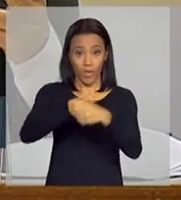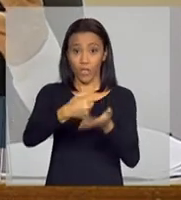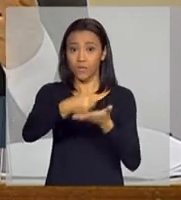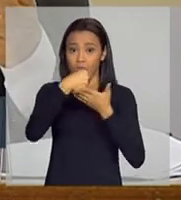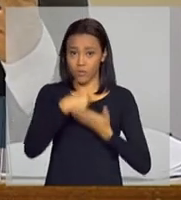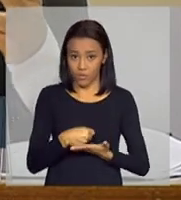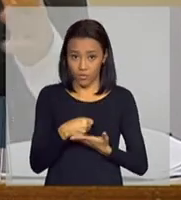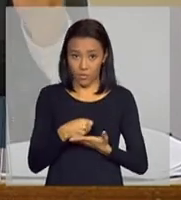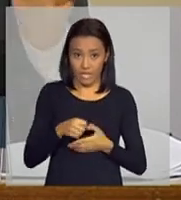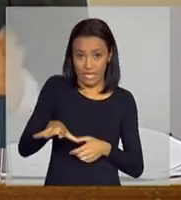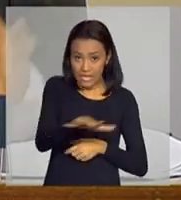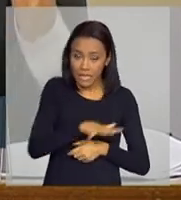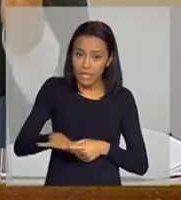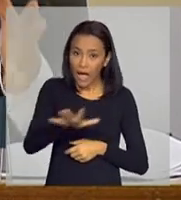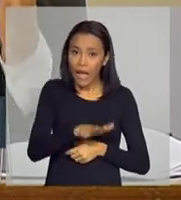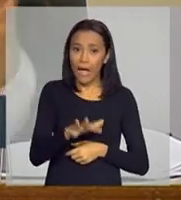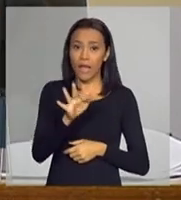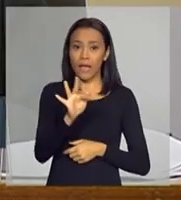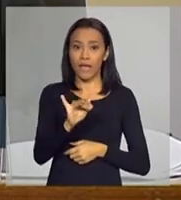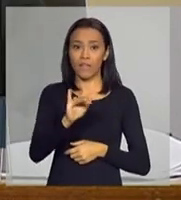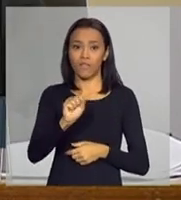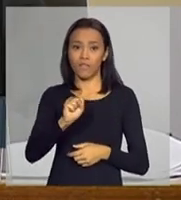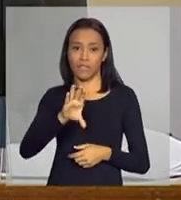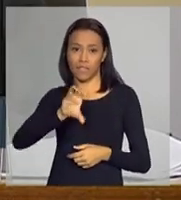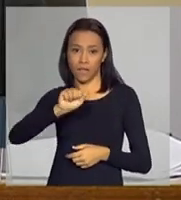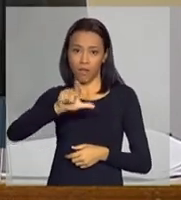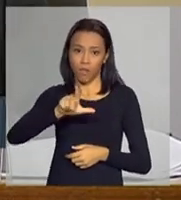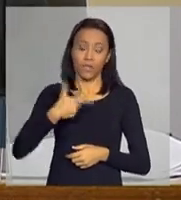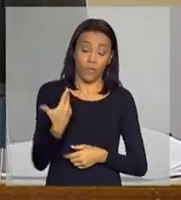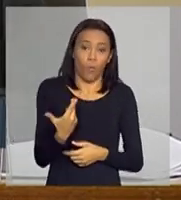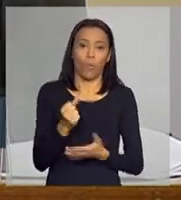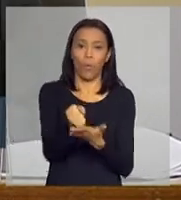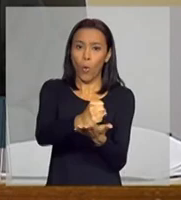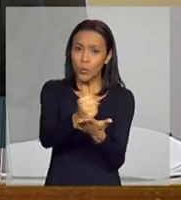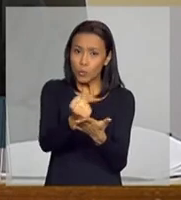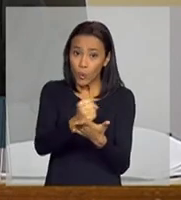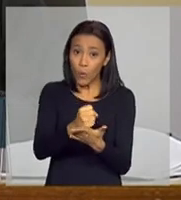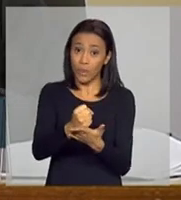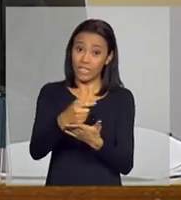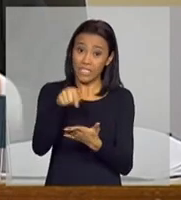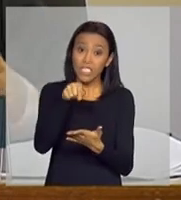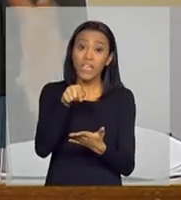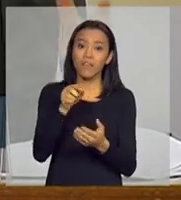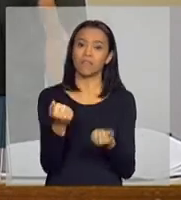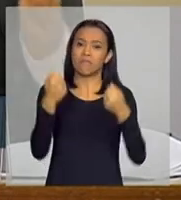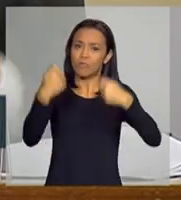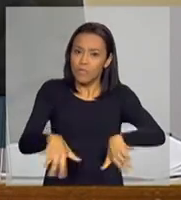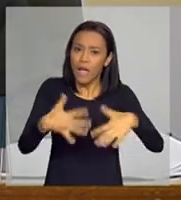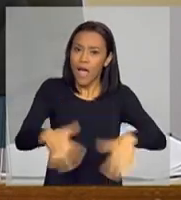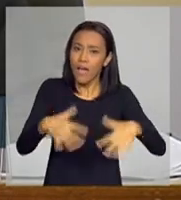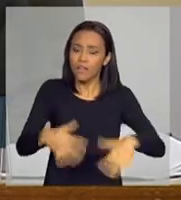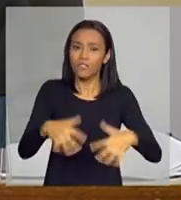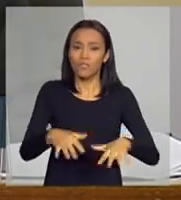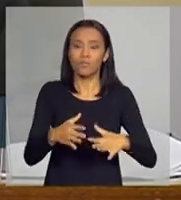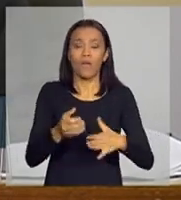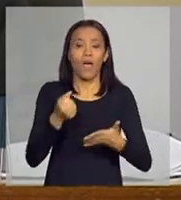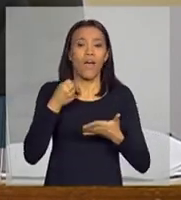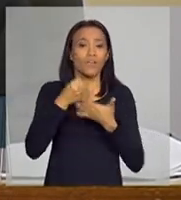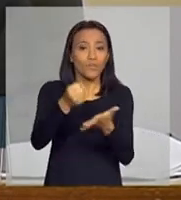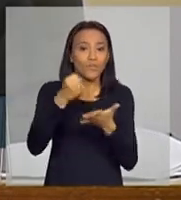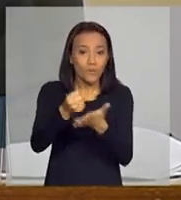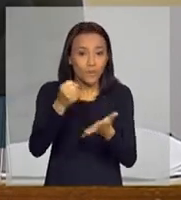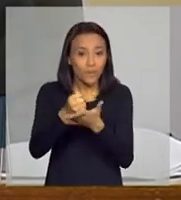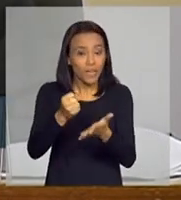Então veja o que o controle destes gastos viabiliza você fazer desonerações